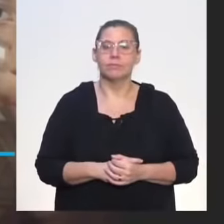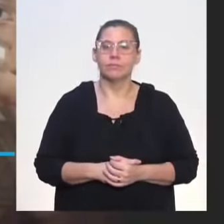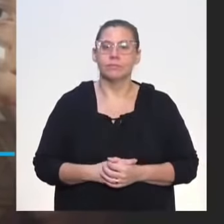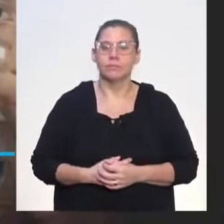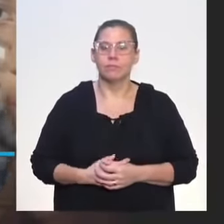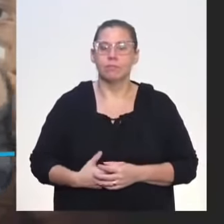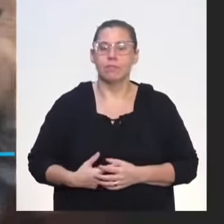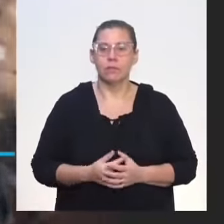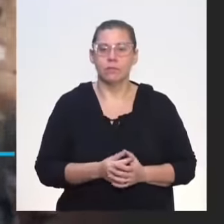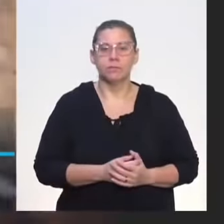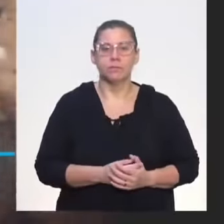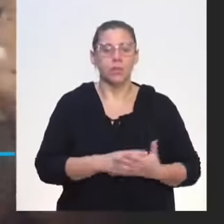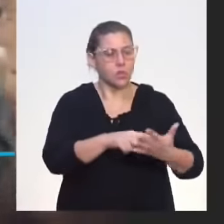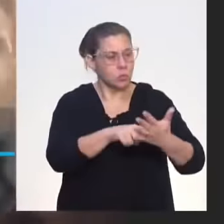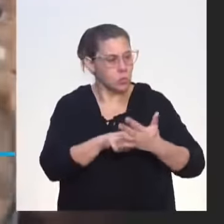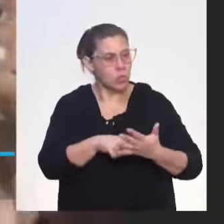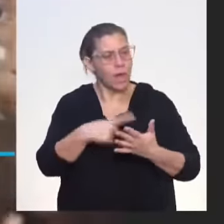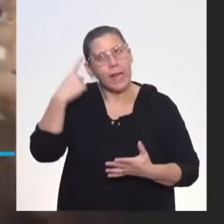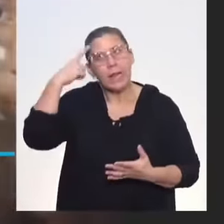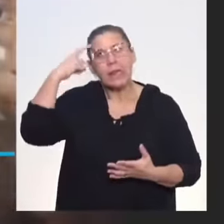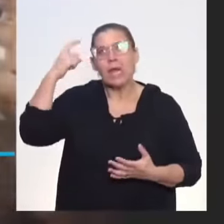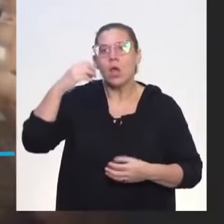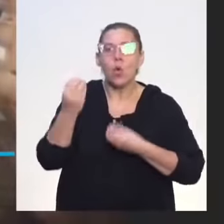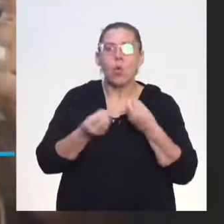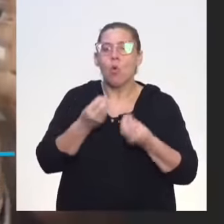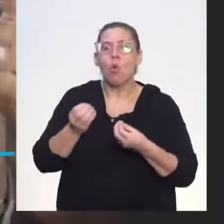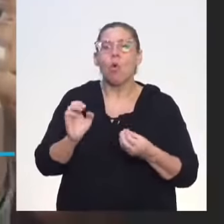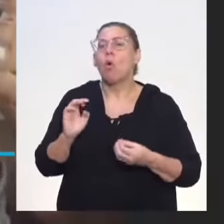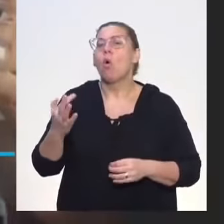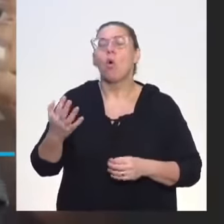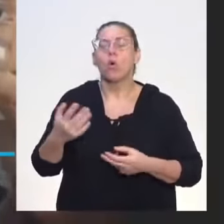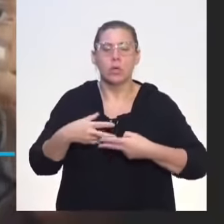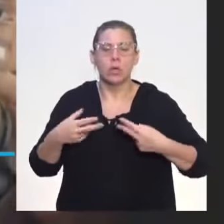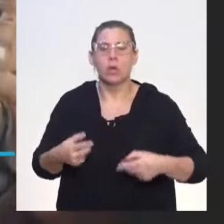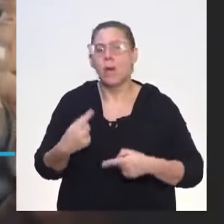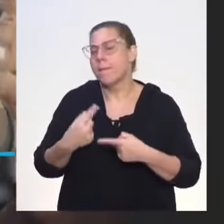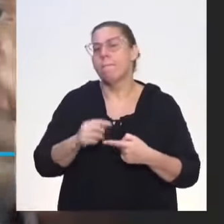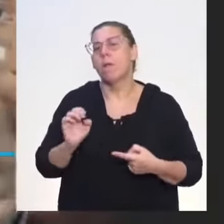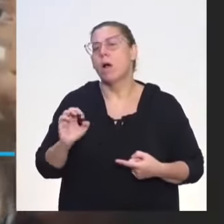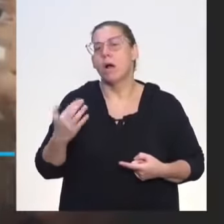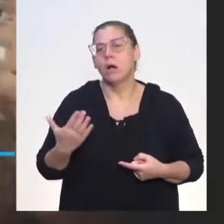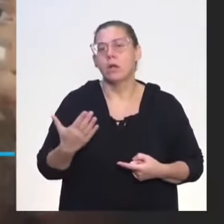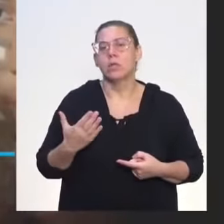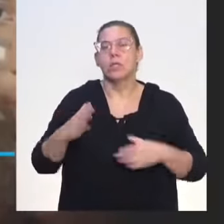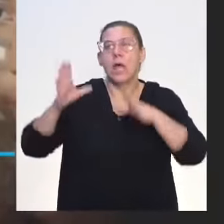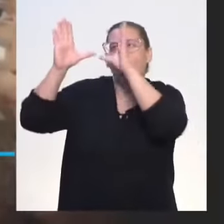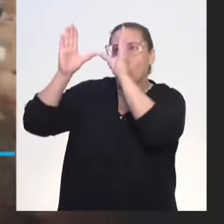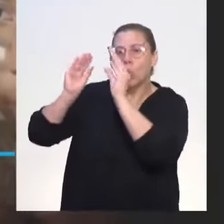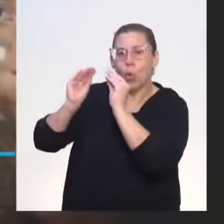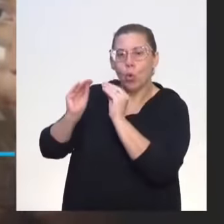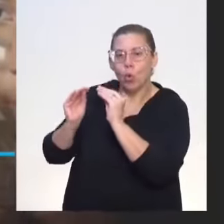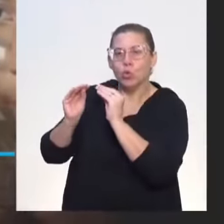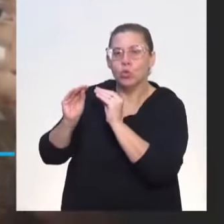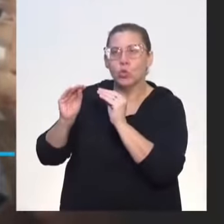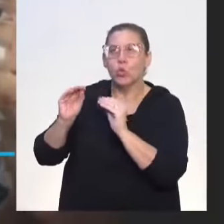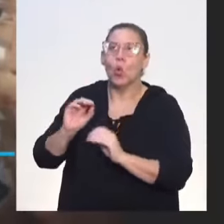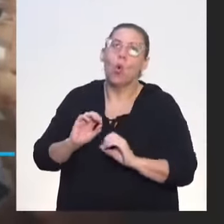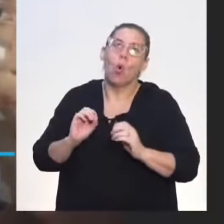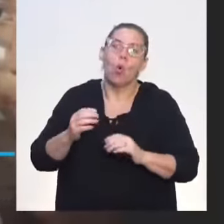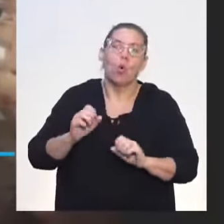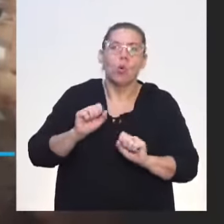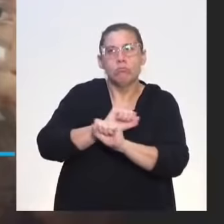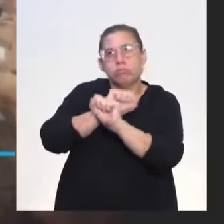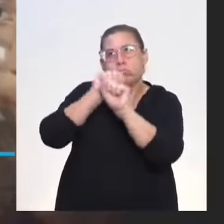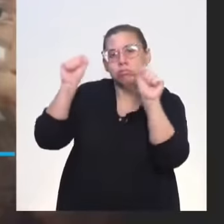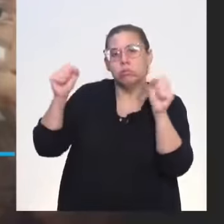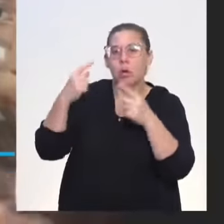algumas ideias de como os fenômenos acontecem, né? Por que que acontece à noite, por que acontece o dia, por que que